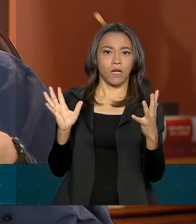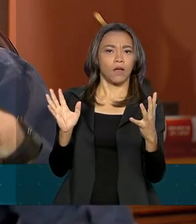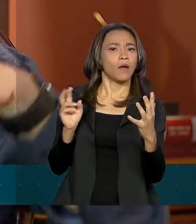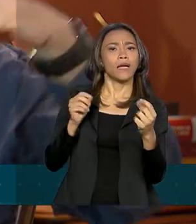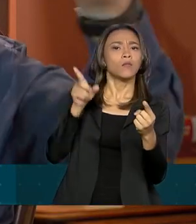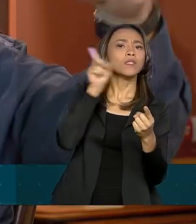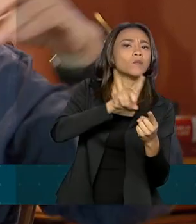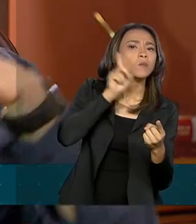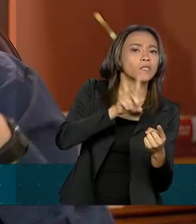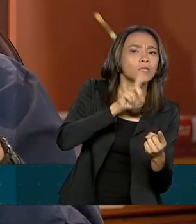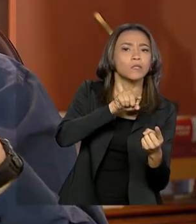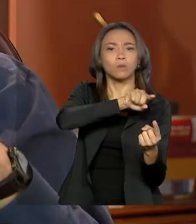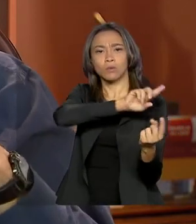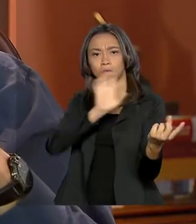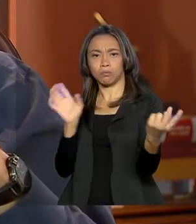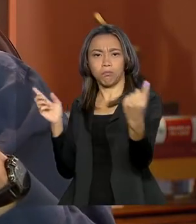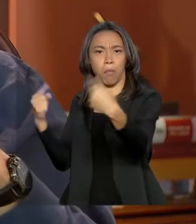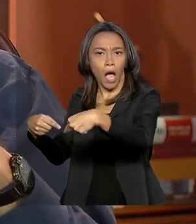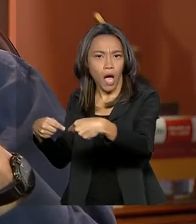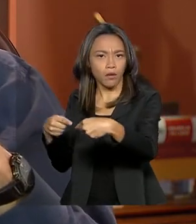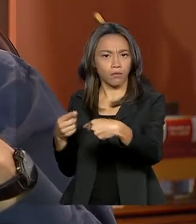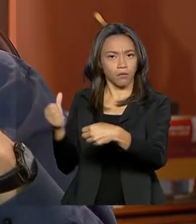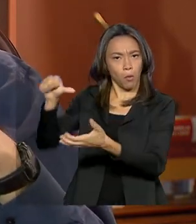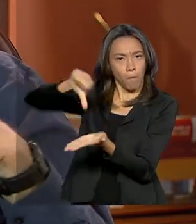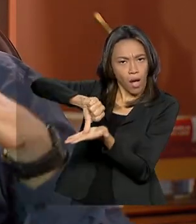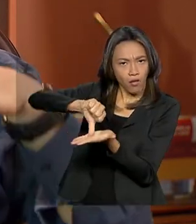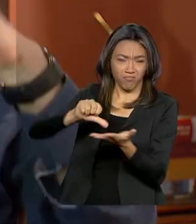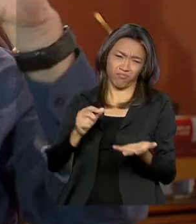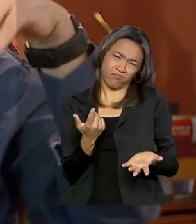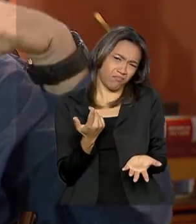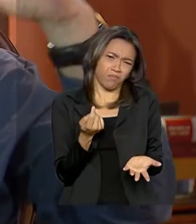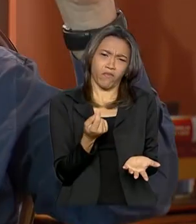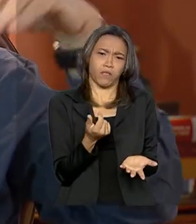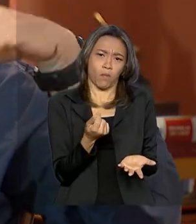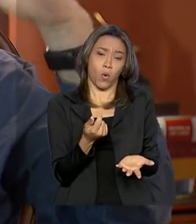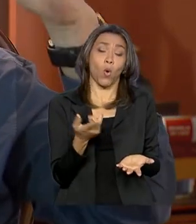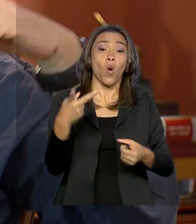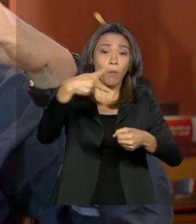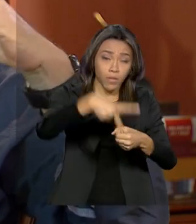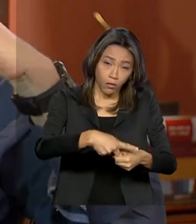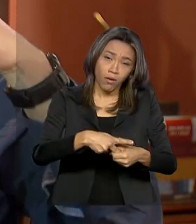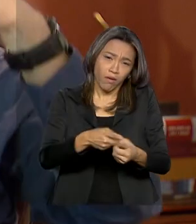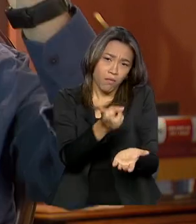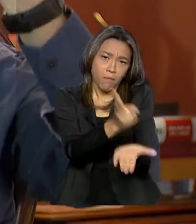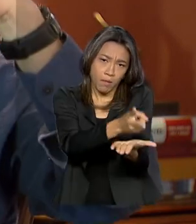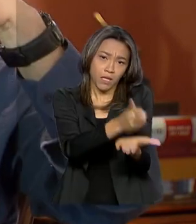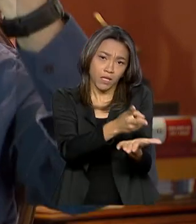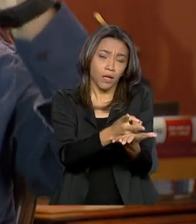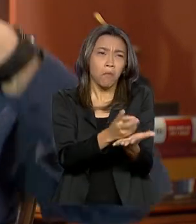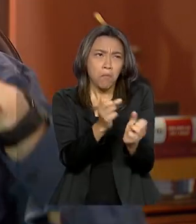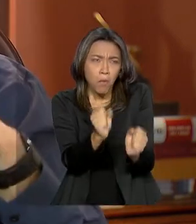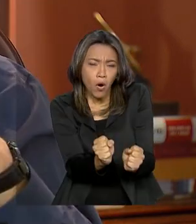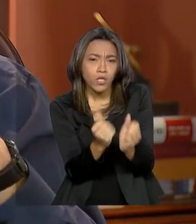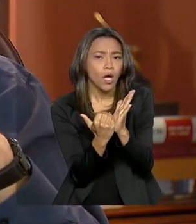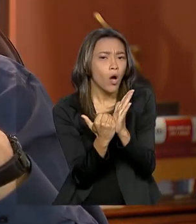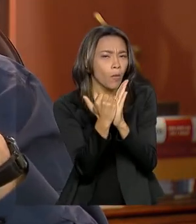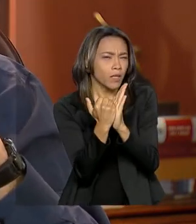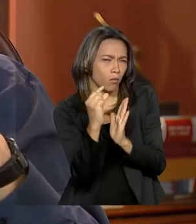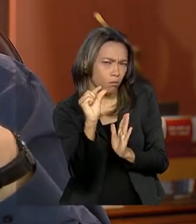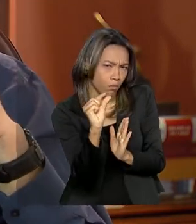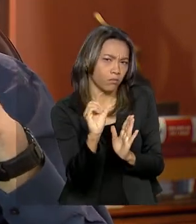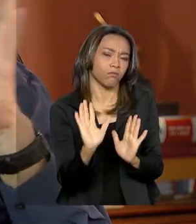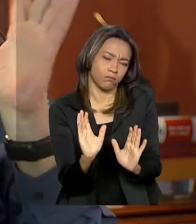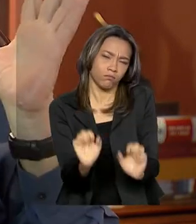grandes consequências número um no preço do petróleo vai ficar por aí mesmo pode subir um pouquinho mas acredito que ele